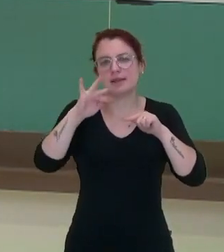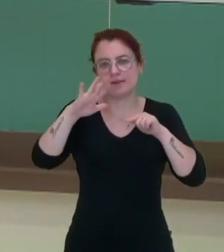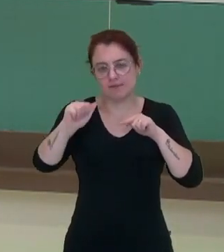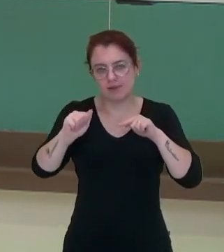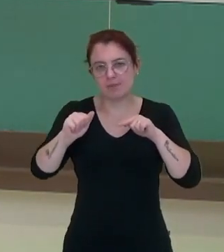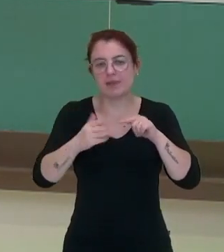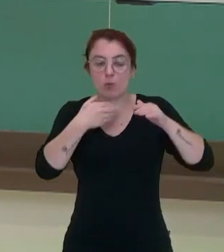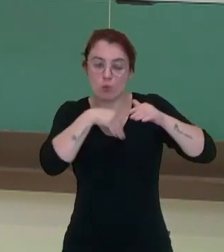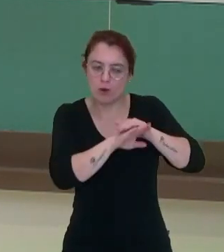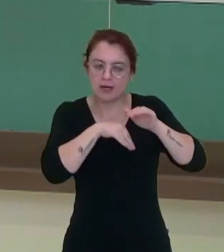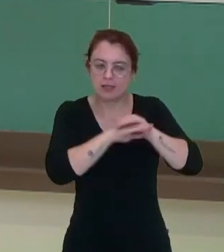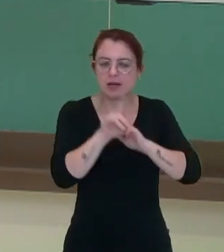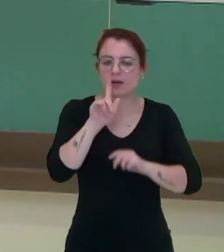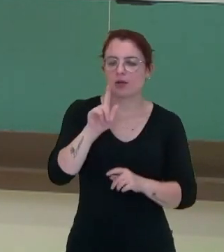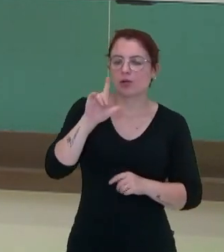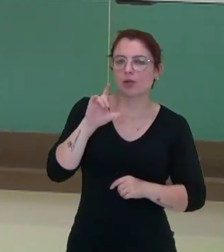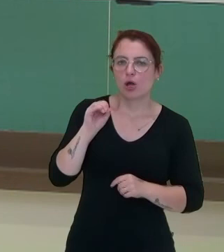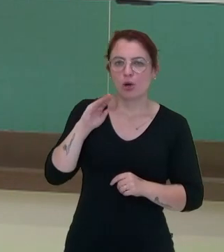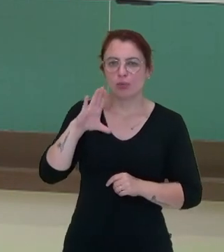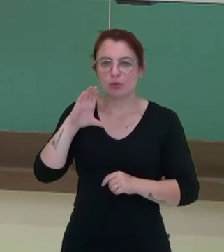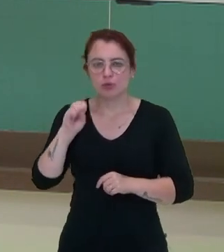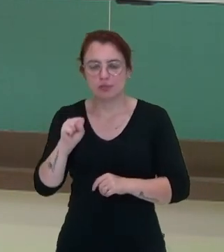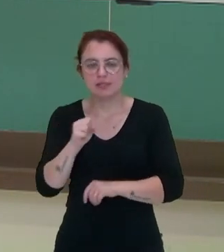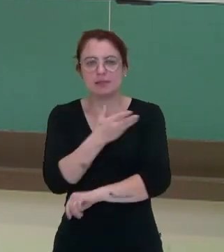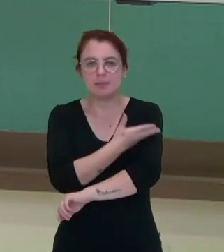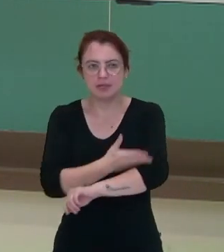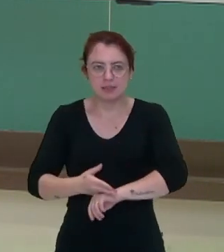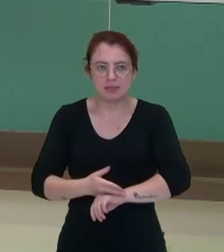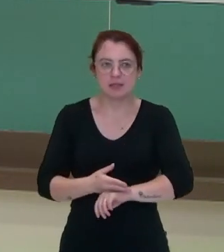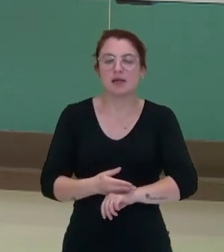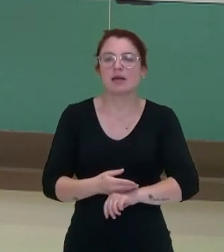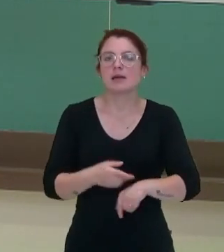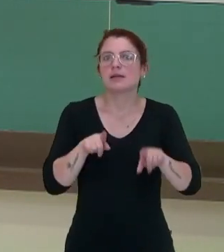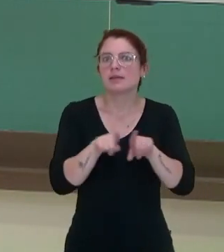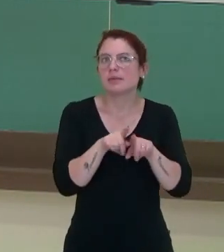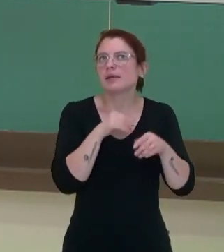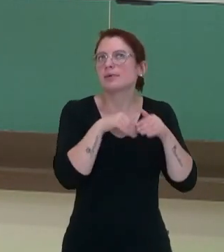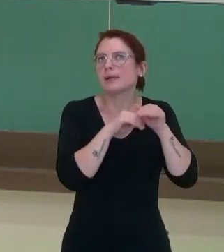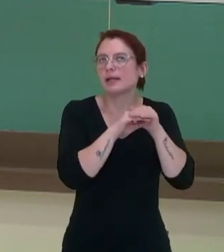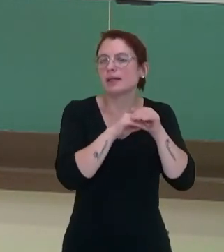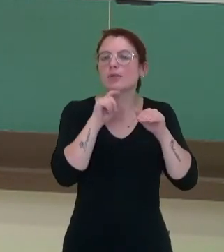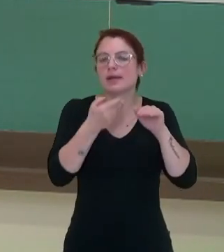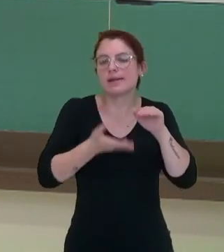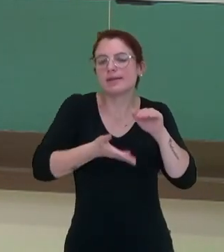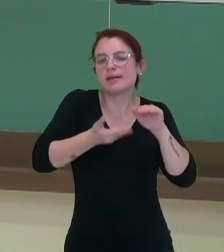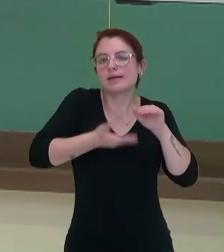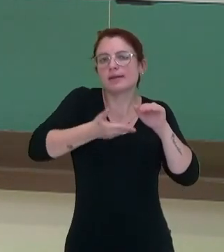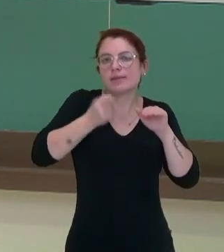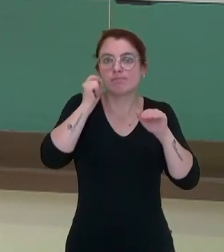armazenar, guardar os glóbulos brancos, amadurecer esses glóbulos brancos.